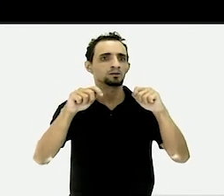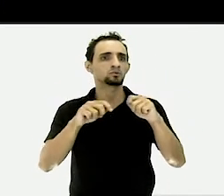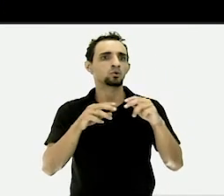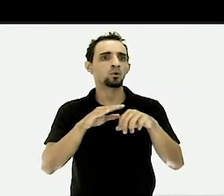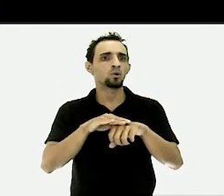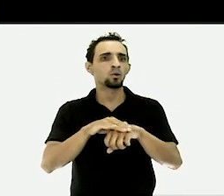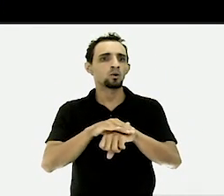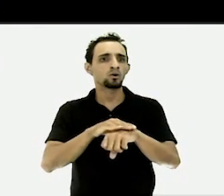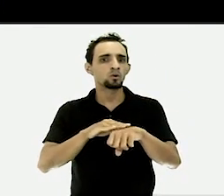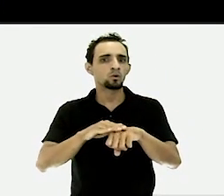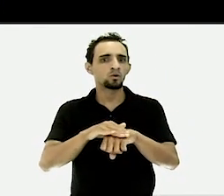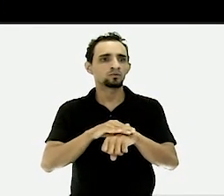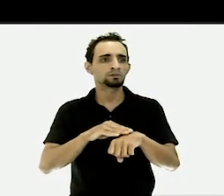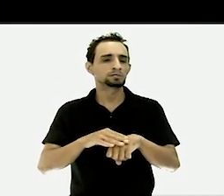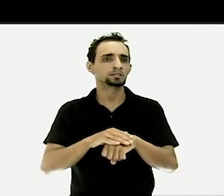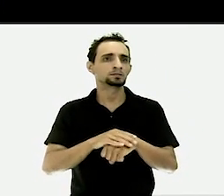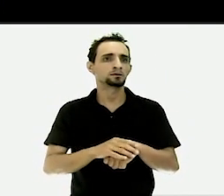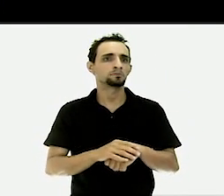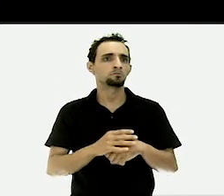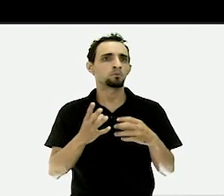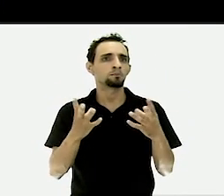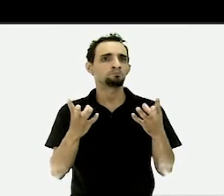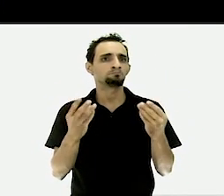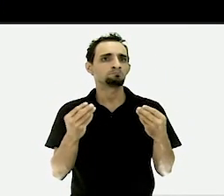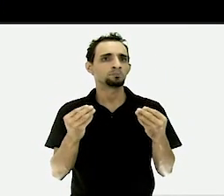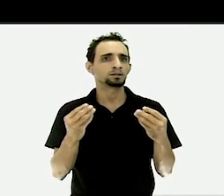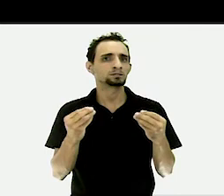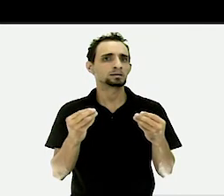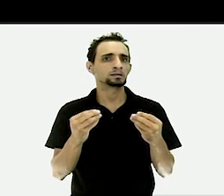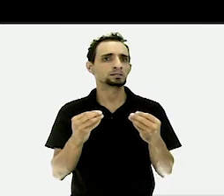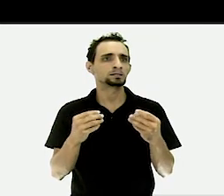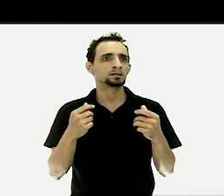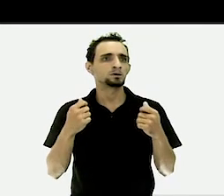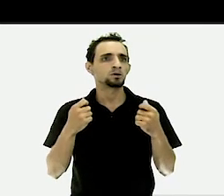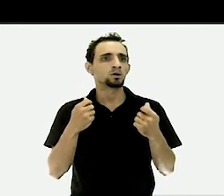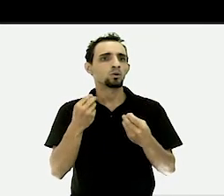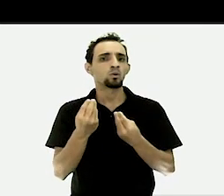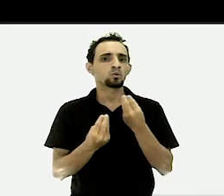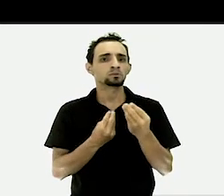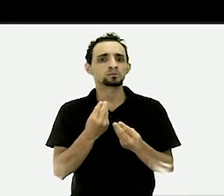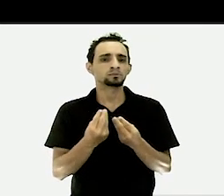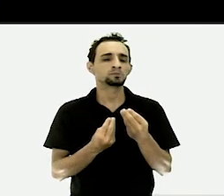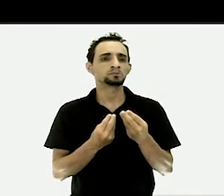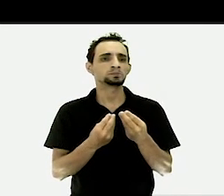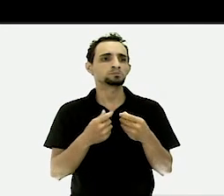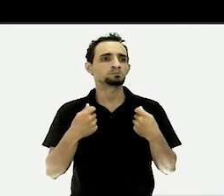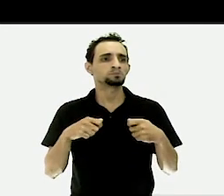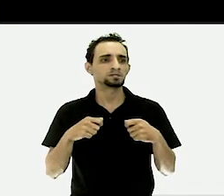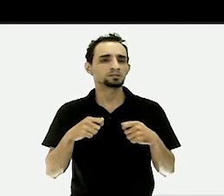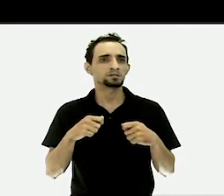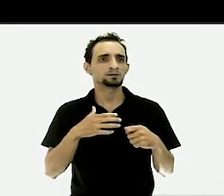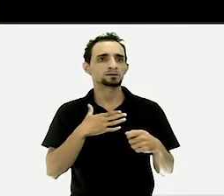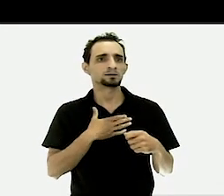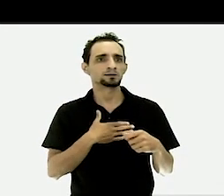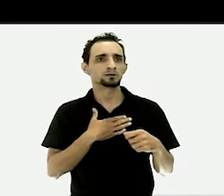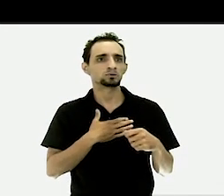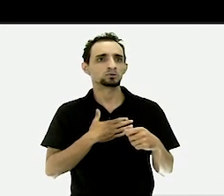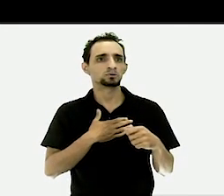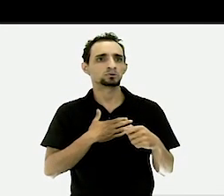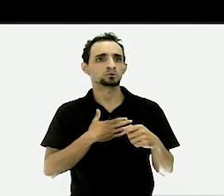todo na ciência social. O tempo todo brigando para que pudéssemos trazer boas novidades para agudos. Mas eu estava...